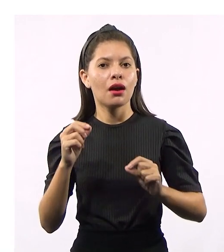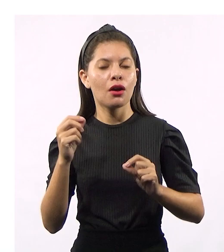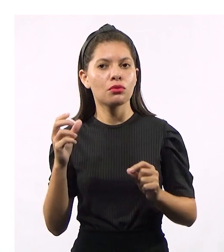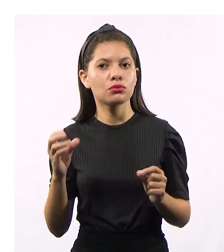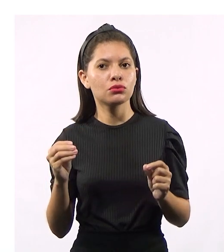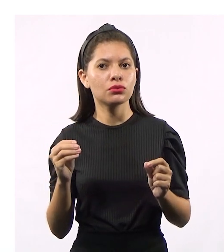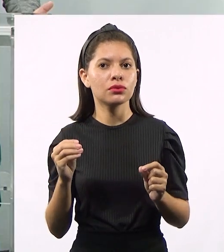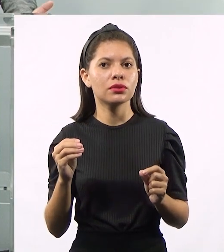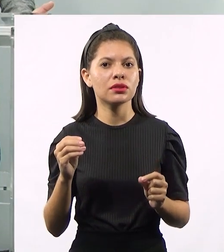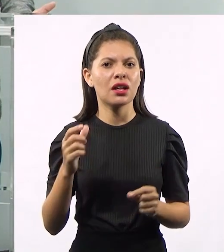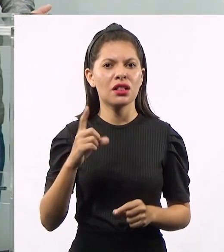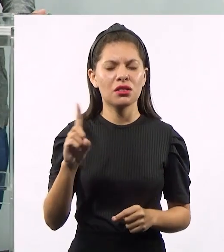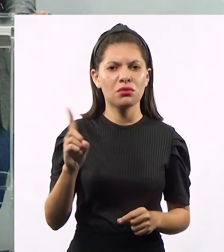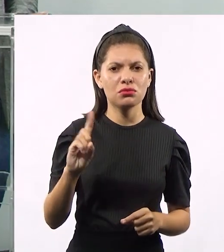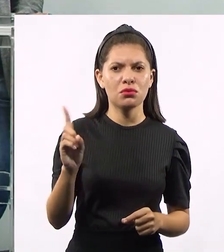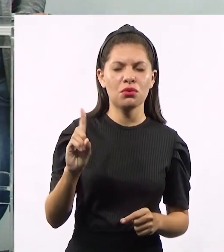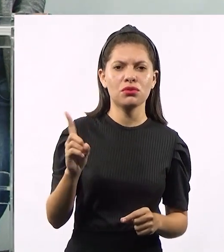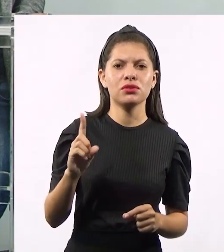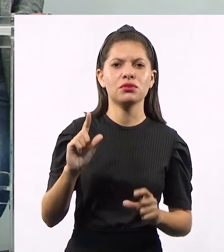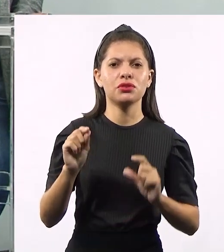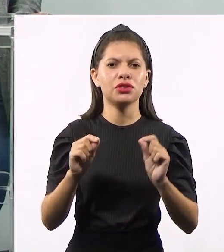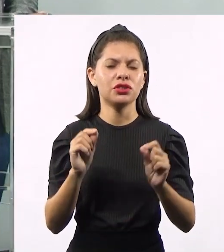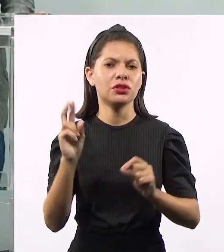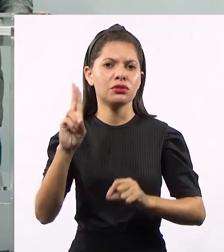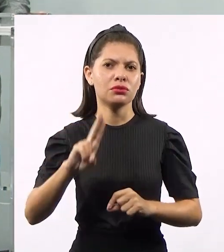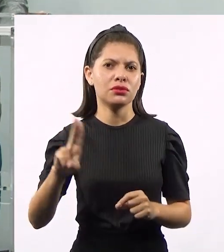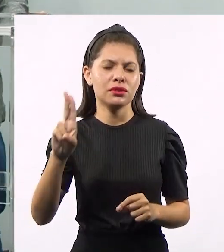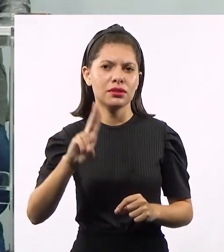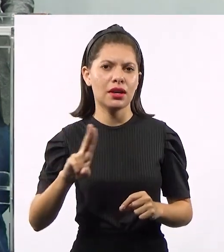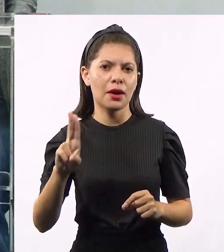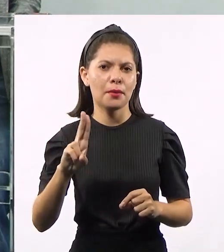escala Likert porque há uma tendência natural do